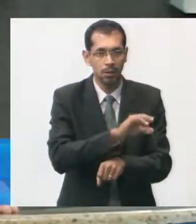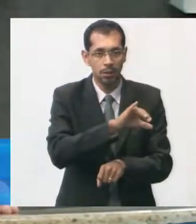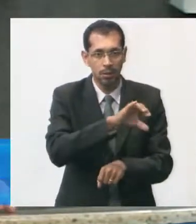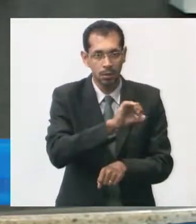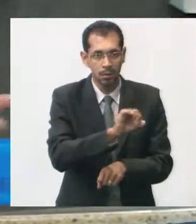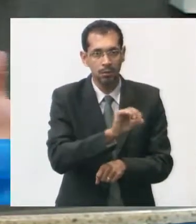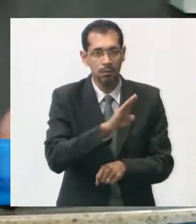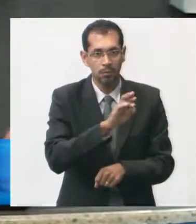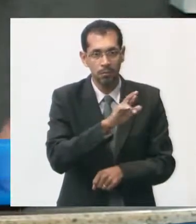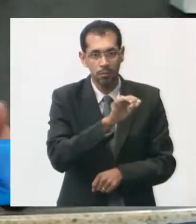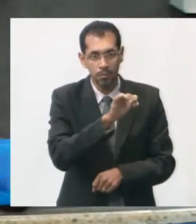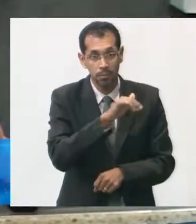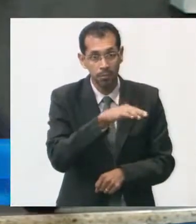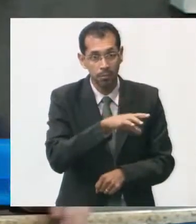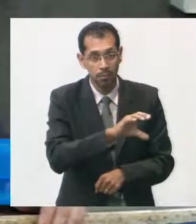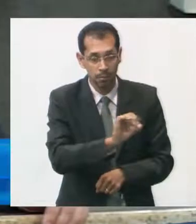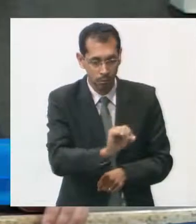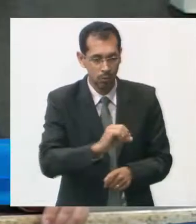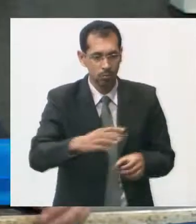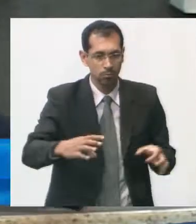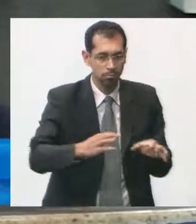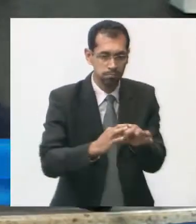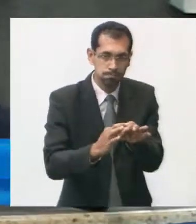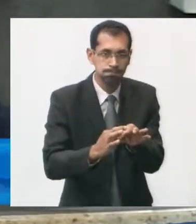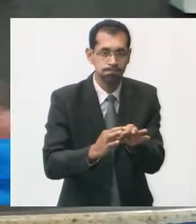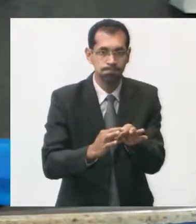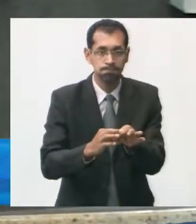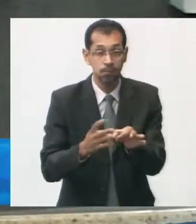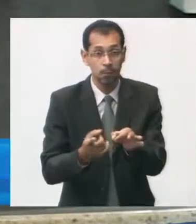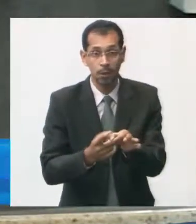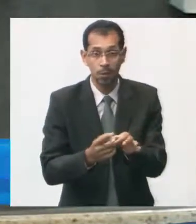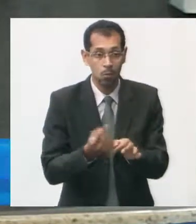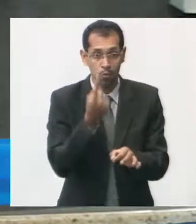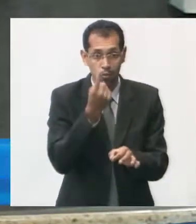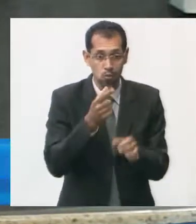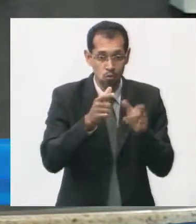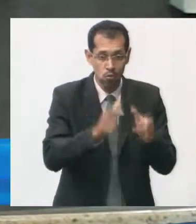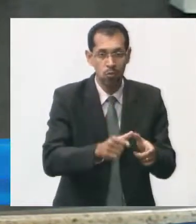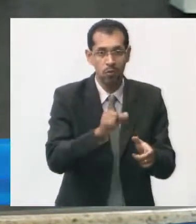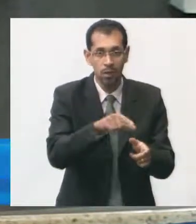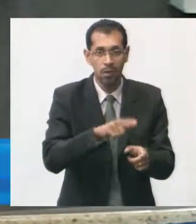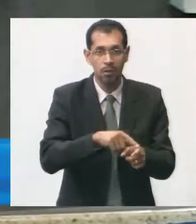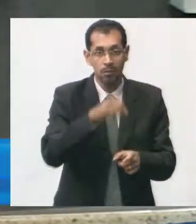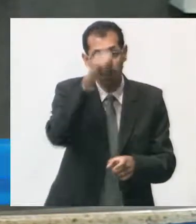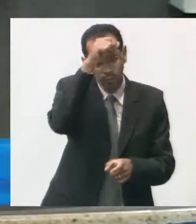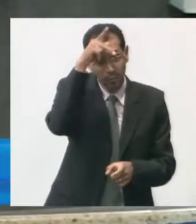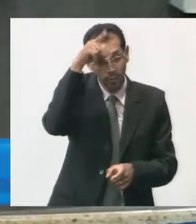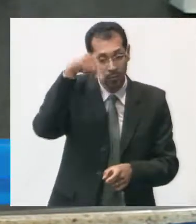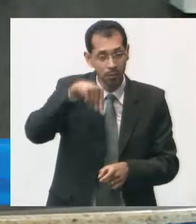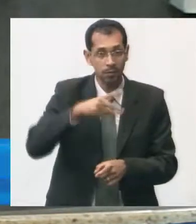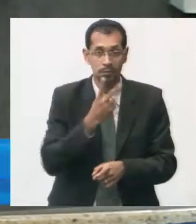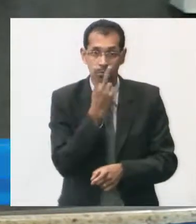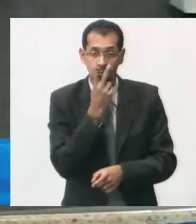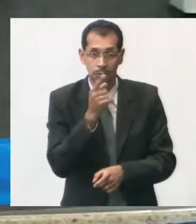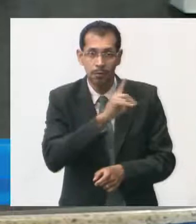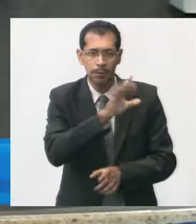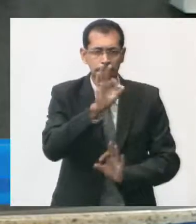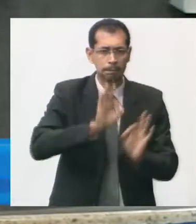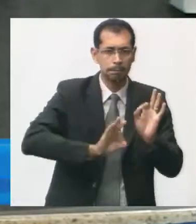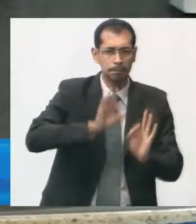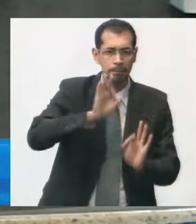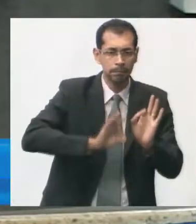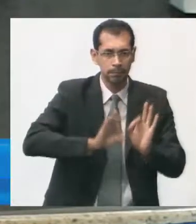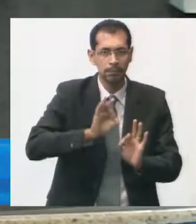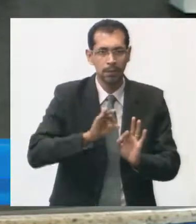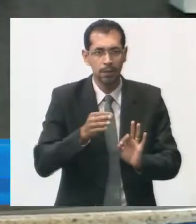estava programando fazer nas laterais da via, não no canteiro central. Da Leitão da Silva no canteiro central,